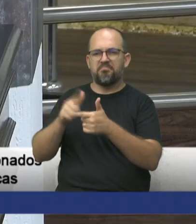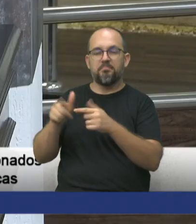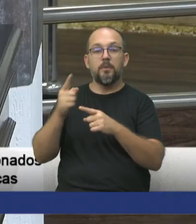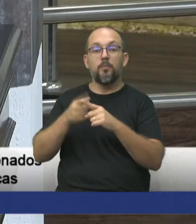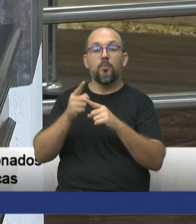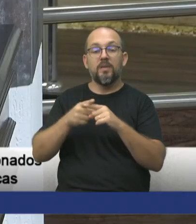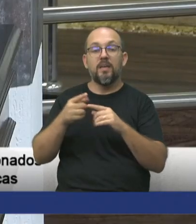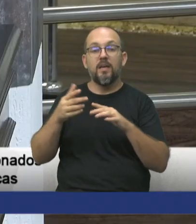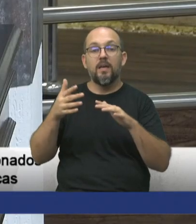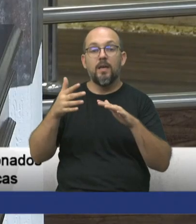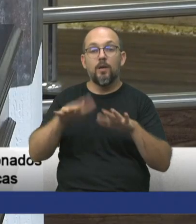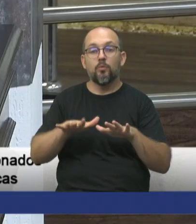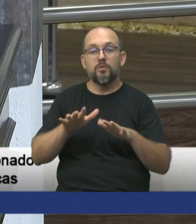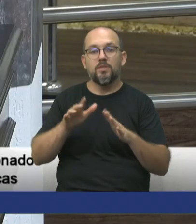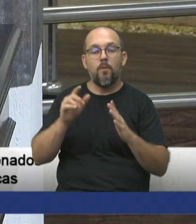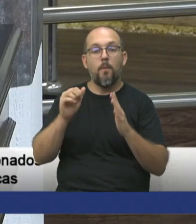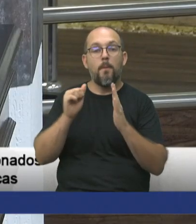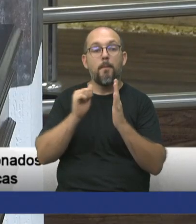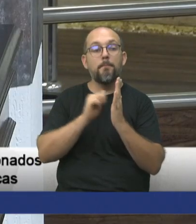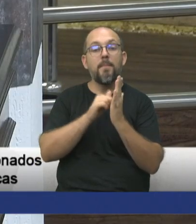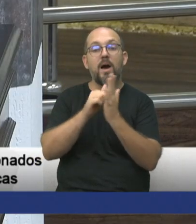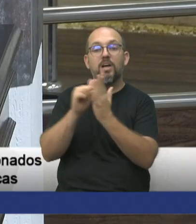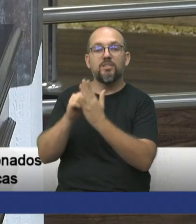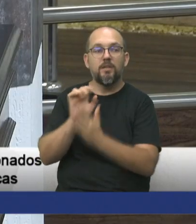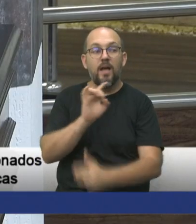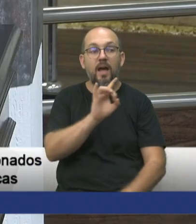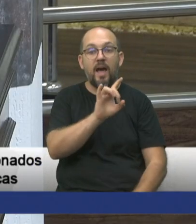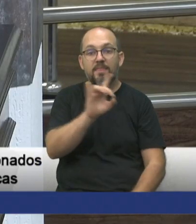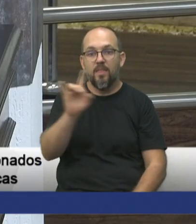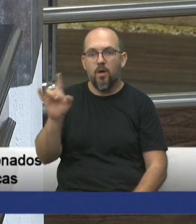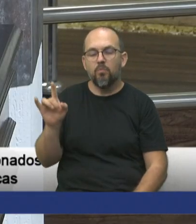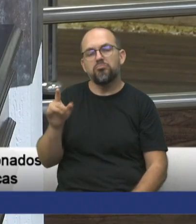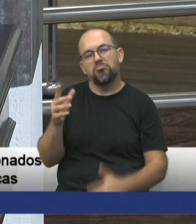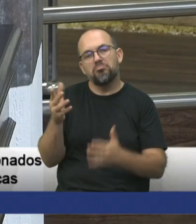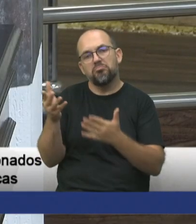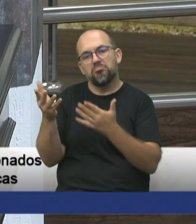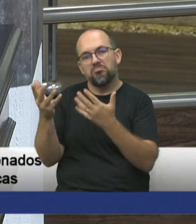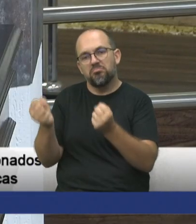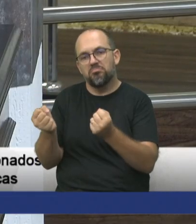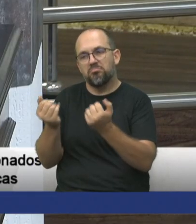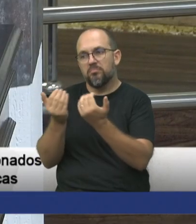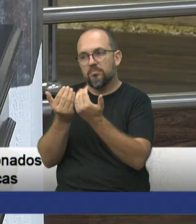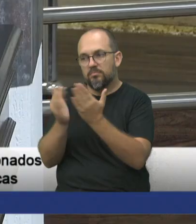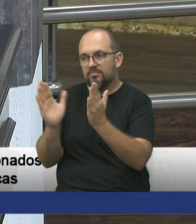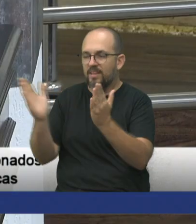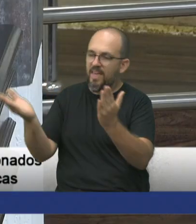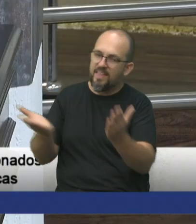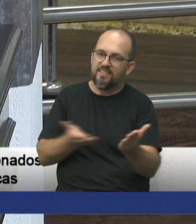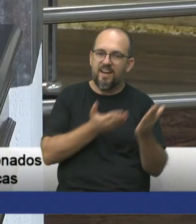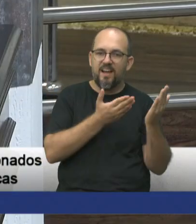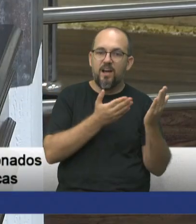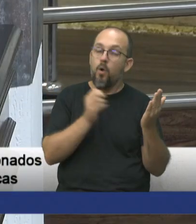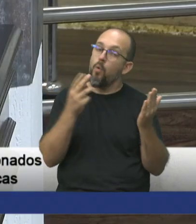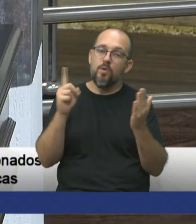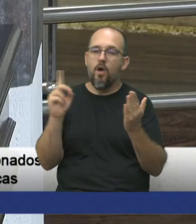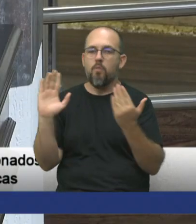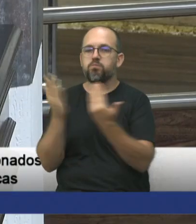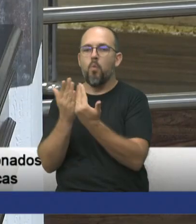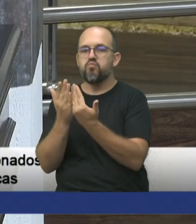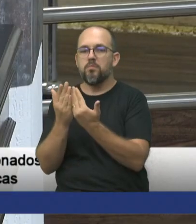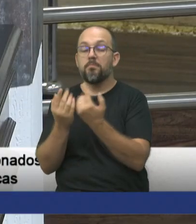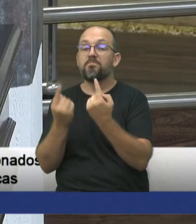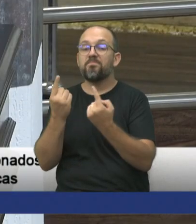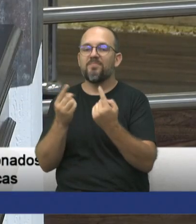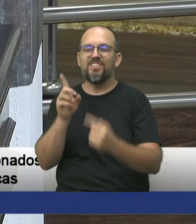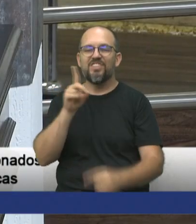na porta de cada um. Só que você convida ela a entrar. Dia 2 de abril é muito lindo, maravilhoso, bonito.